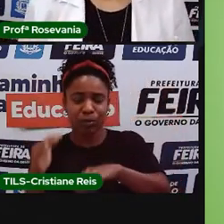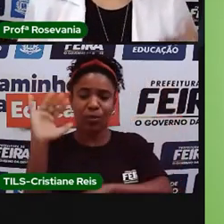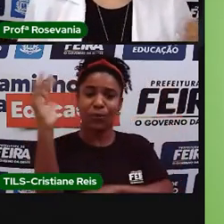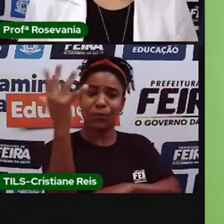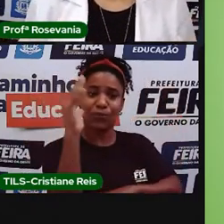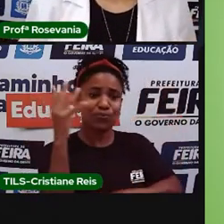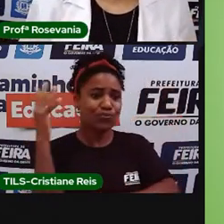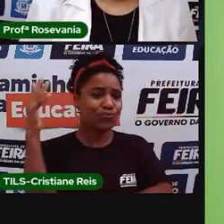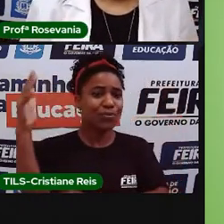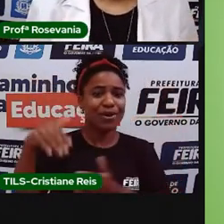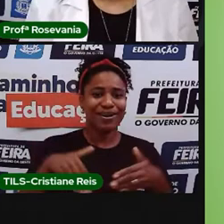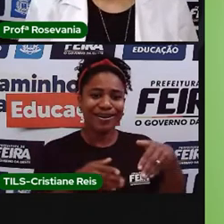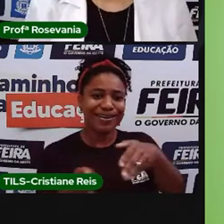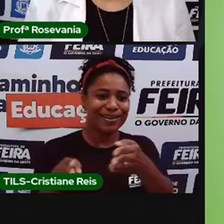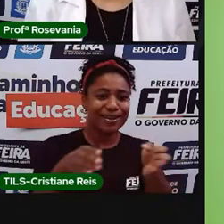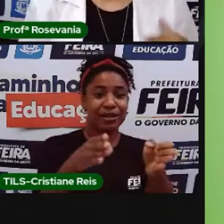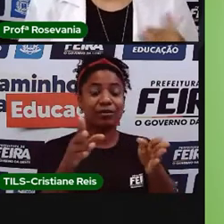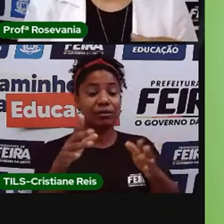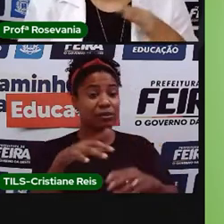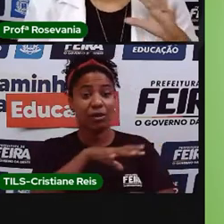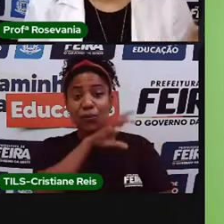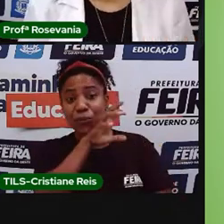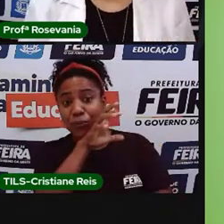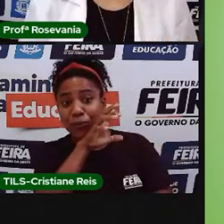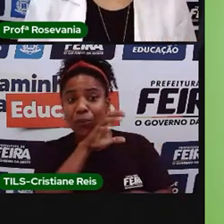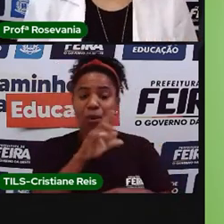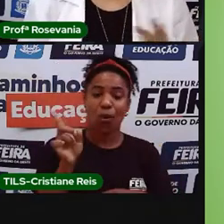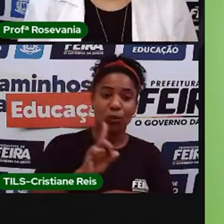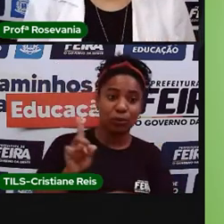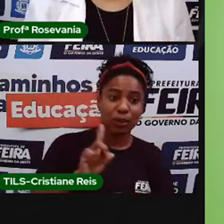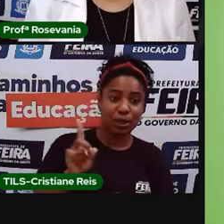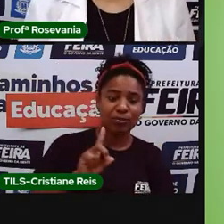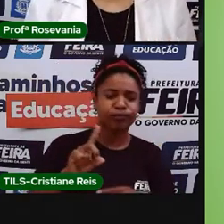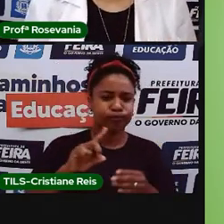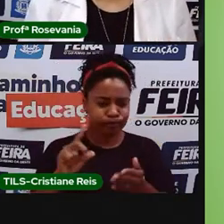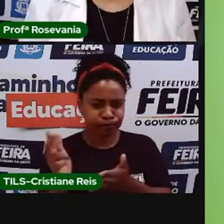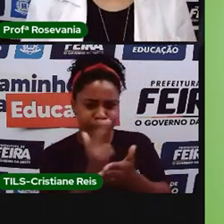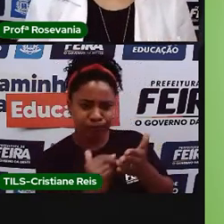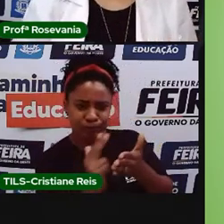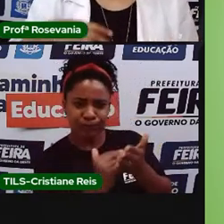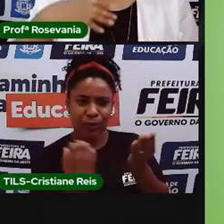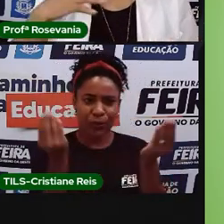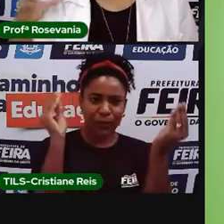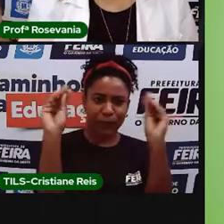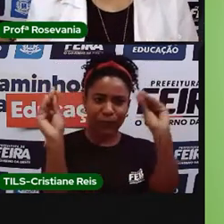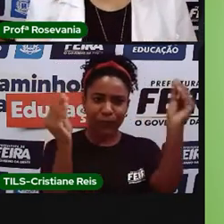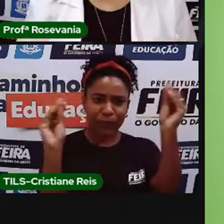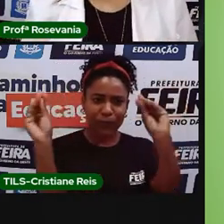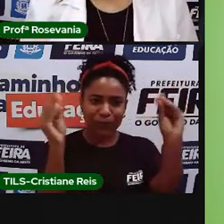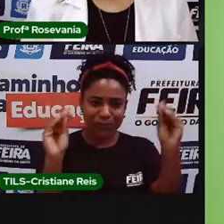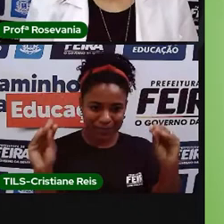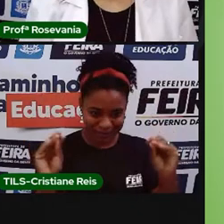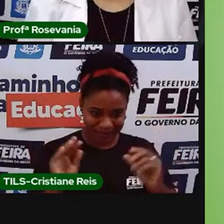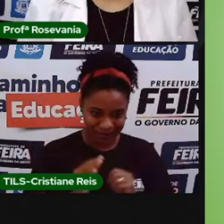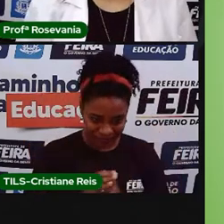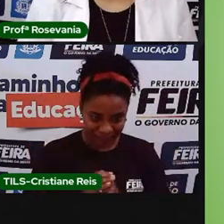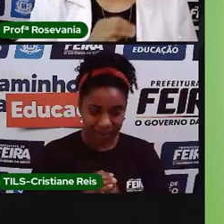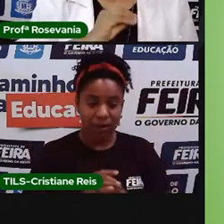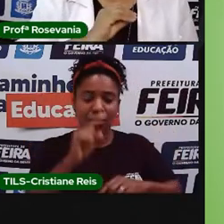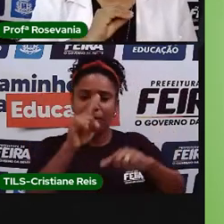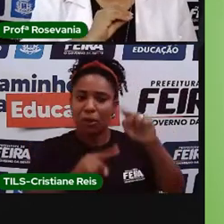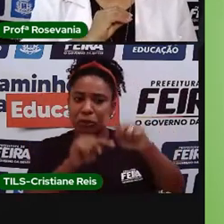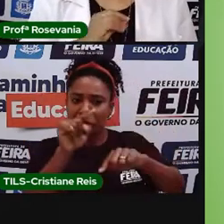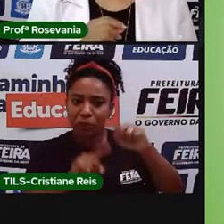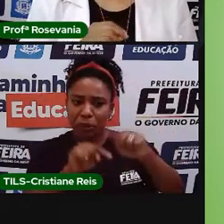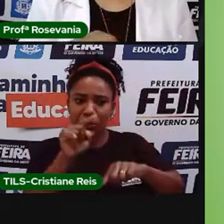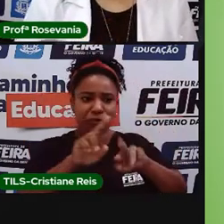rios, se tinham animais ferozes. Então, tudo isso eles botavam lá no mapa. E os materiais eram os mais diversos. Podia